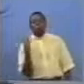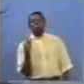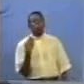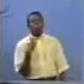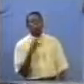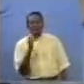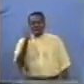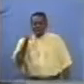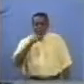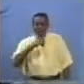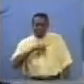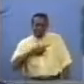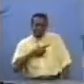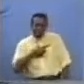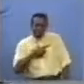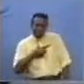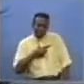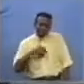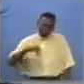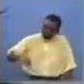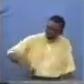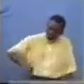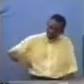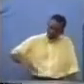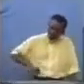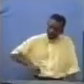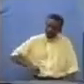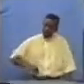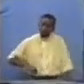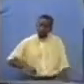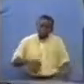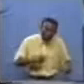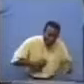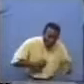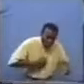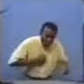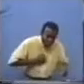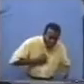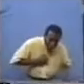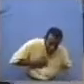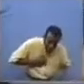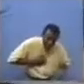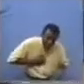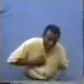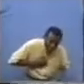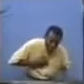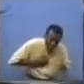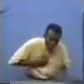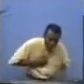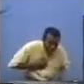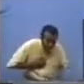Judiado. Aquela roupinha suja e surrada. Tortinho. Já estava com a coluna